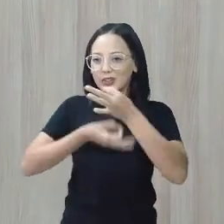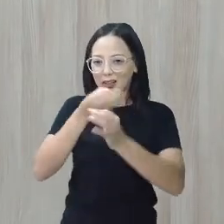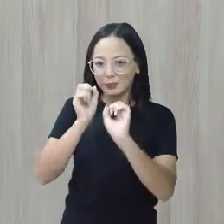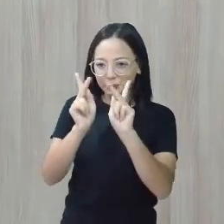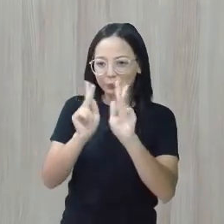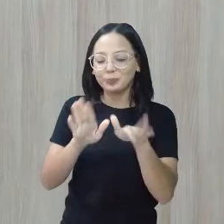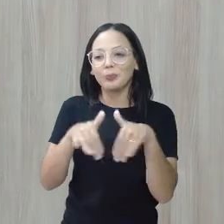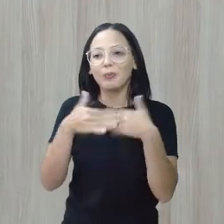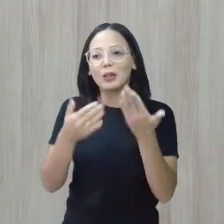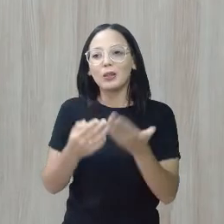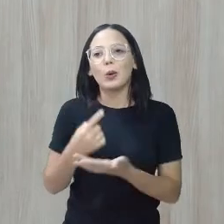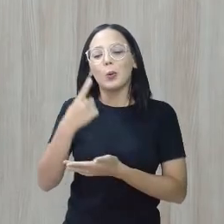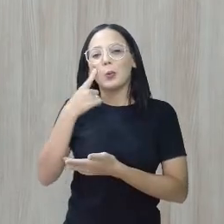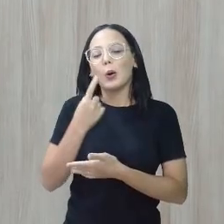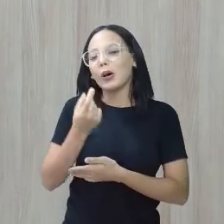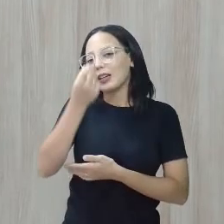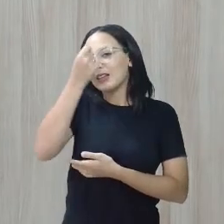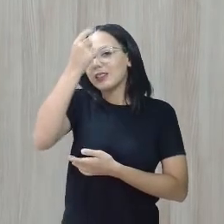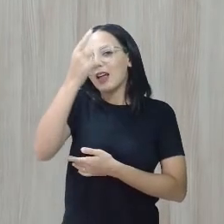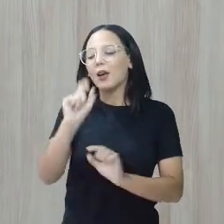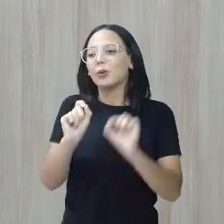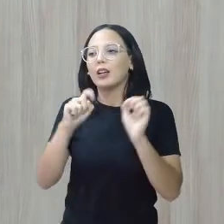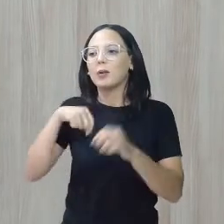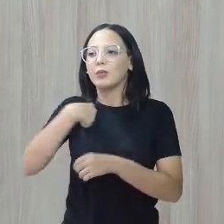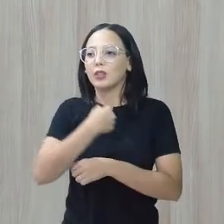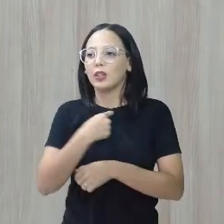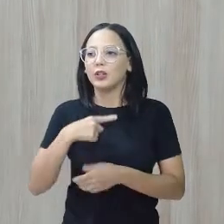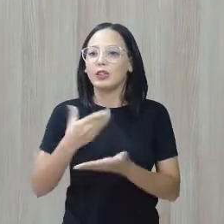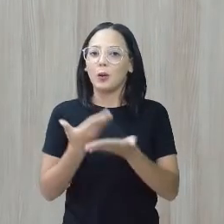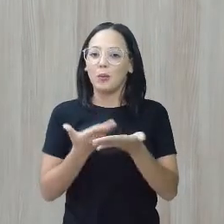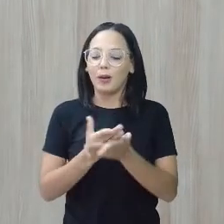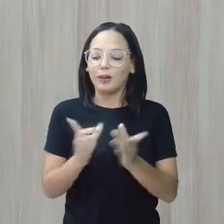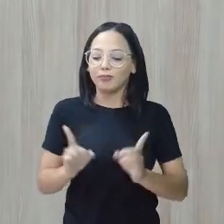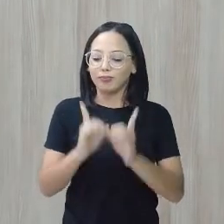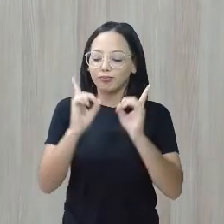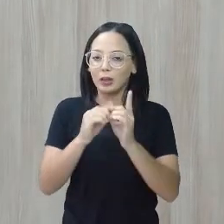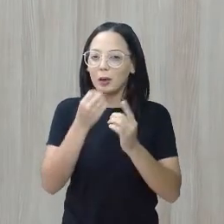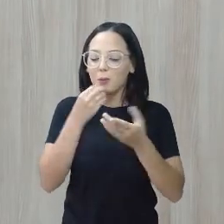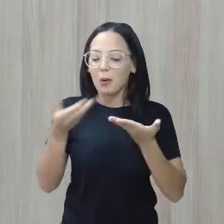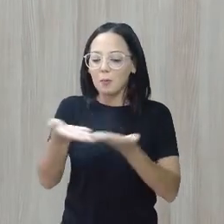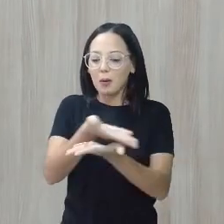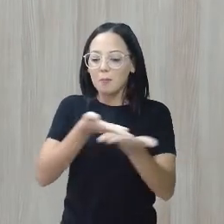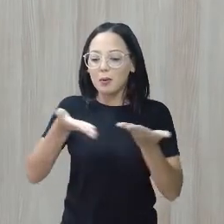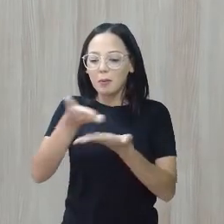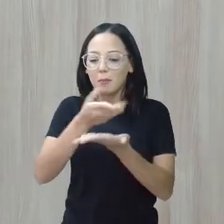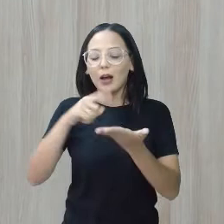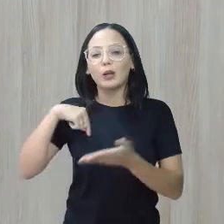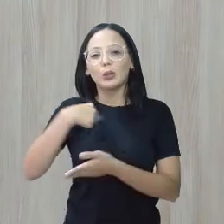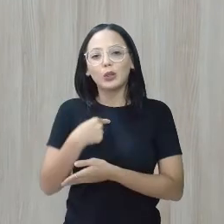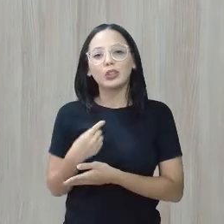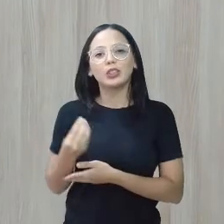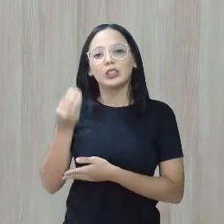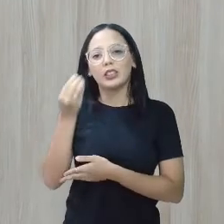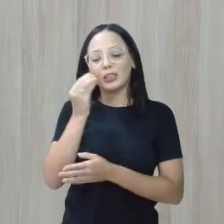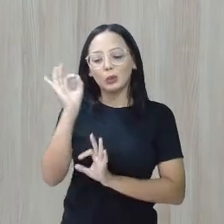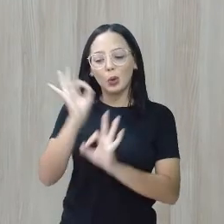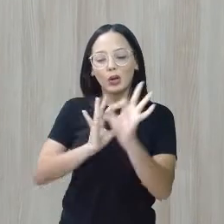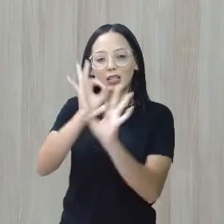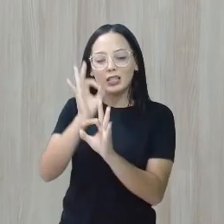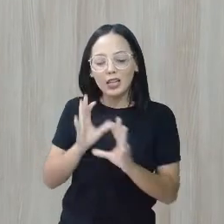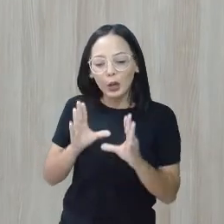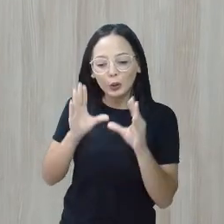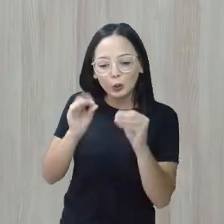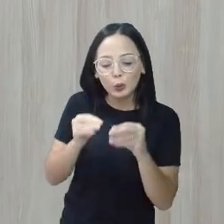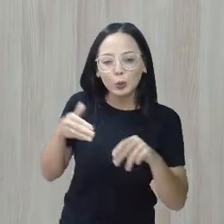Bom, essa ideia da interação é para que a gente tenha uma aula mais dinâmica, né, gente? Tentando aí pegar todo mundo,